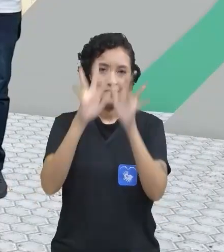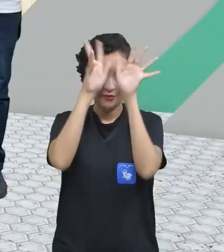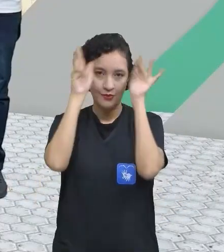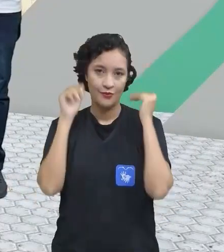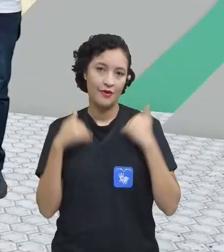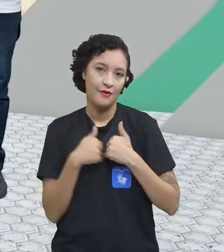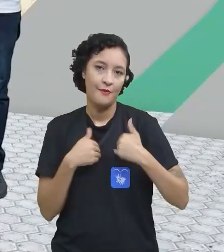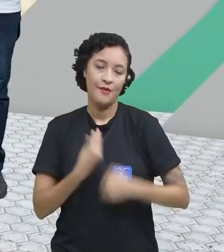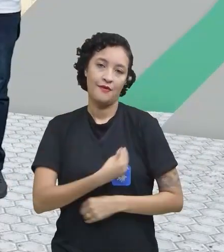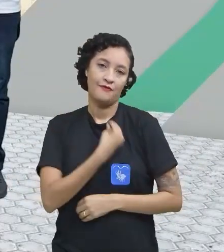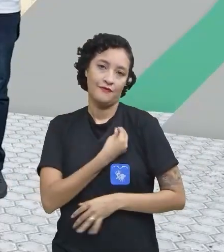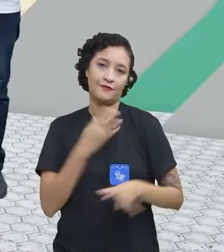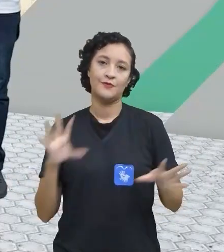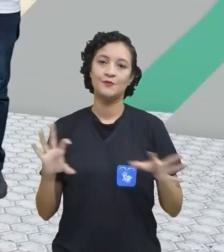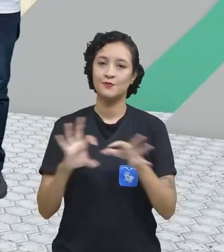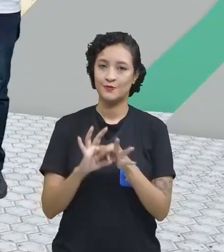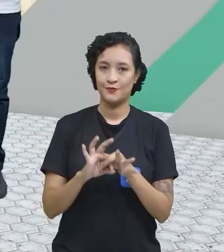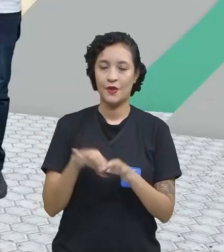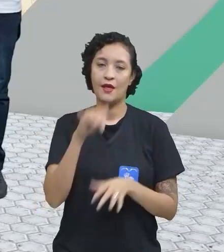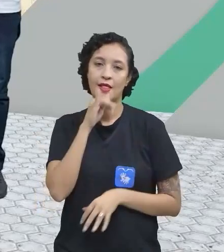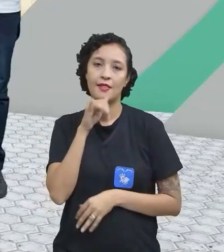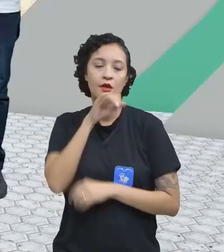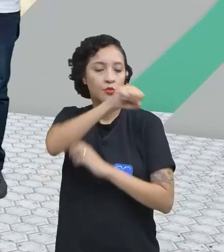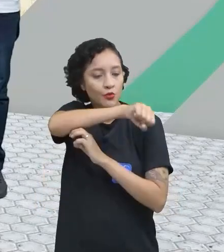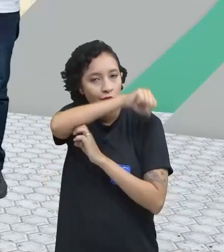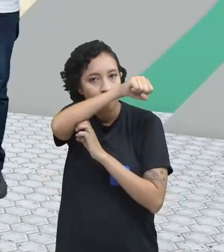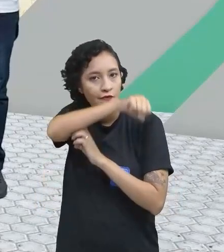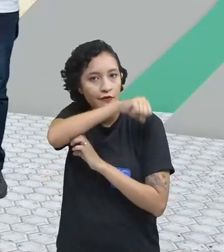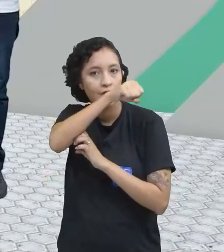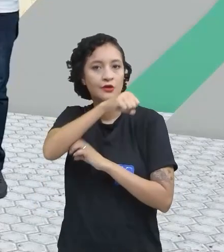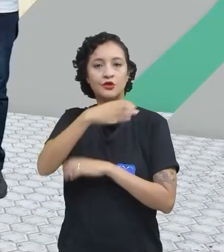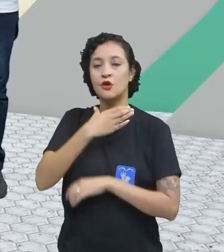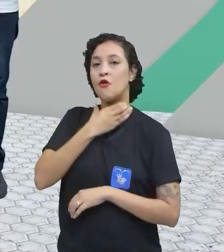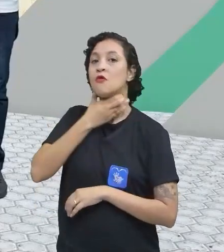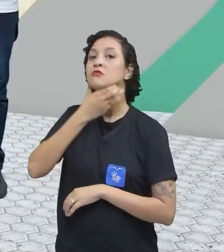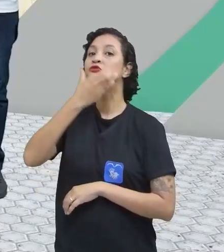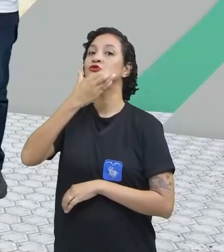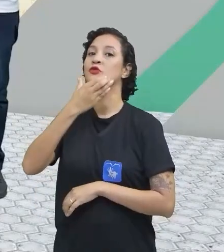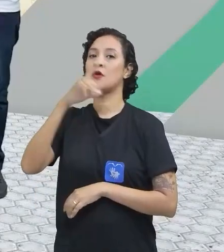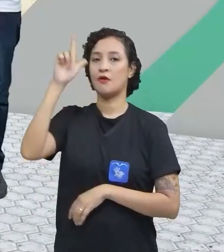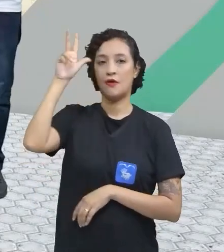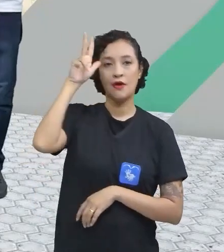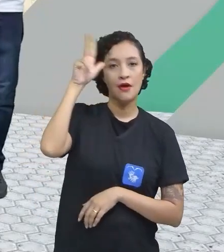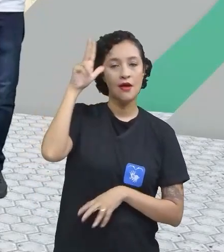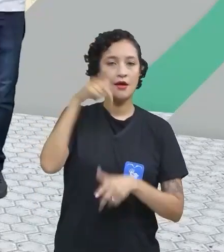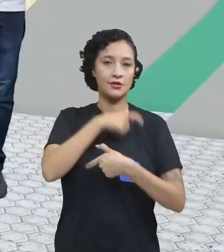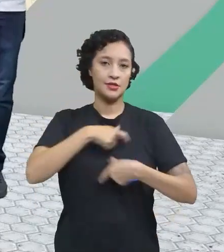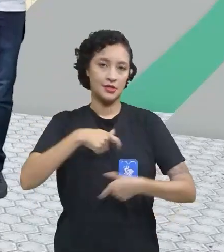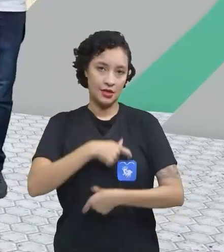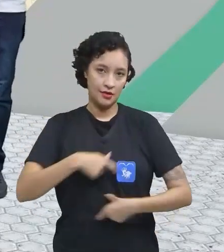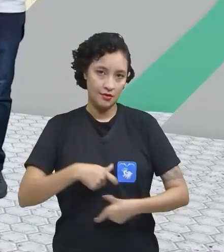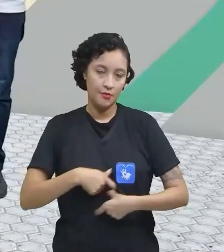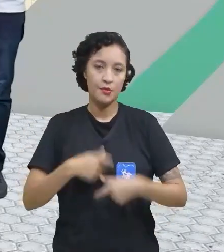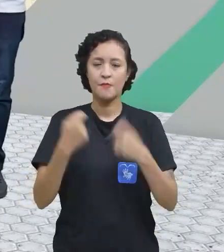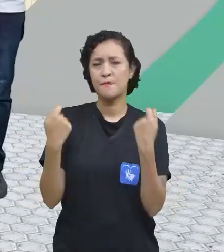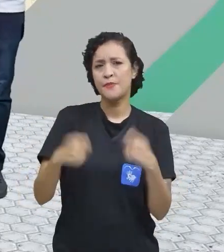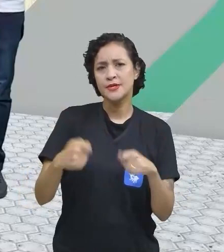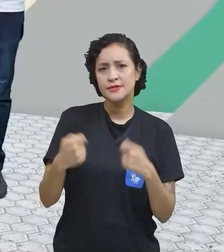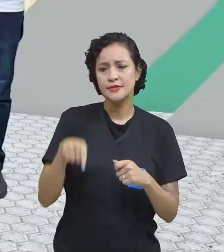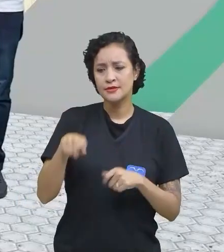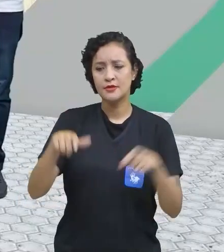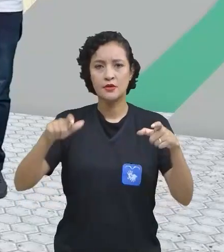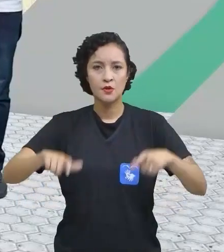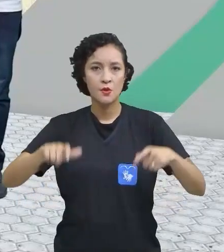está ligado com o outro, por exemplo, os elefantes, as girafas, as zebras, eles precisam daquele ambiente para